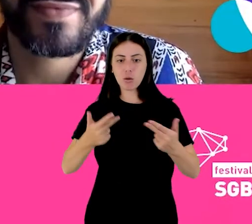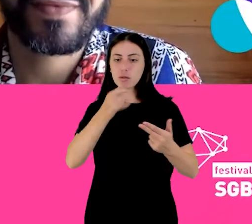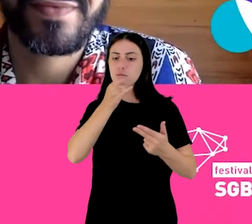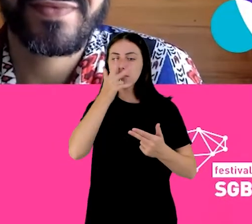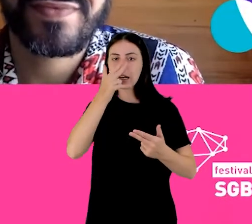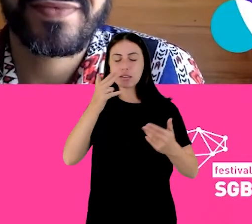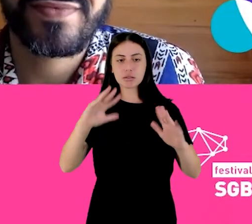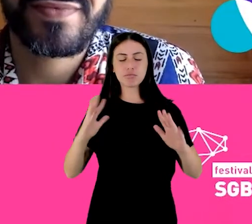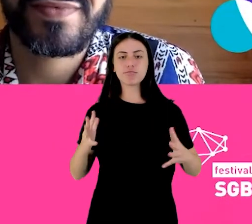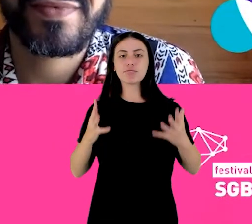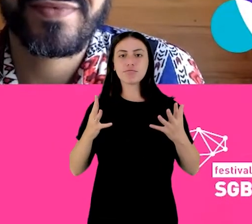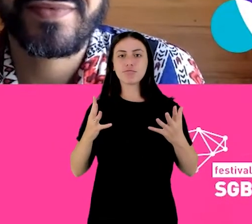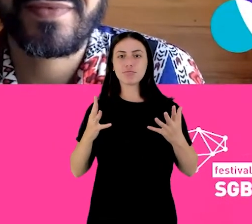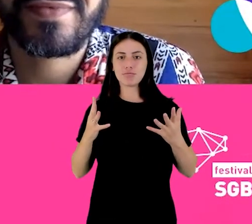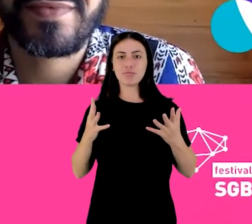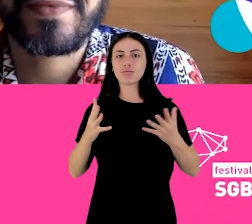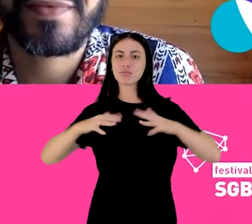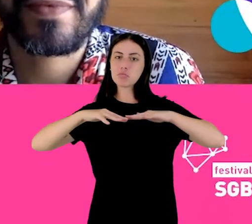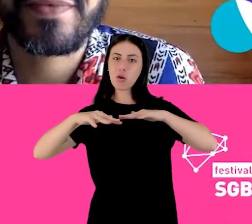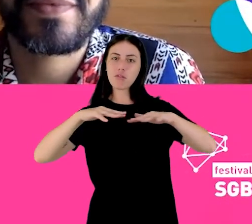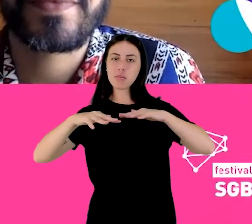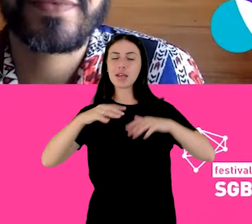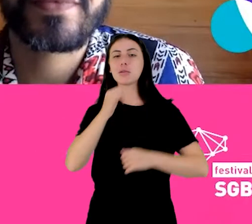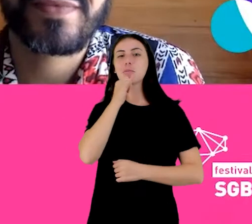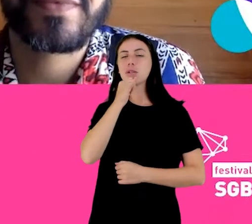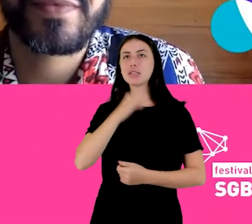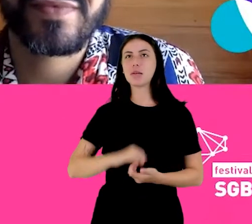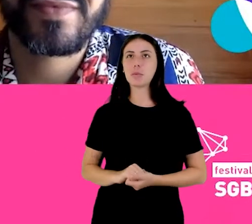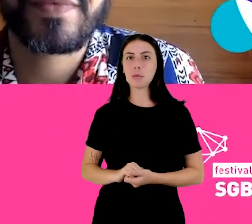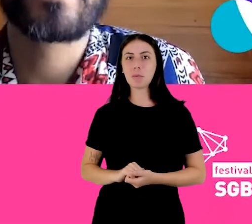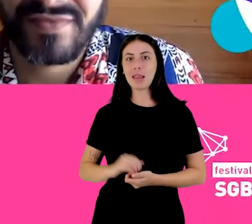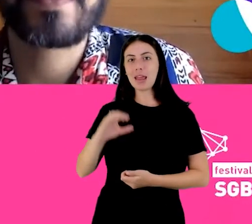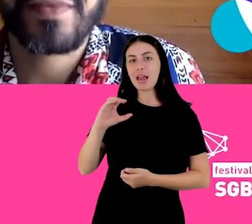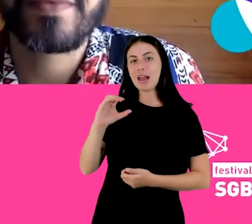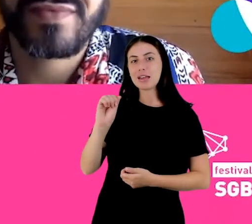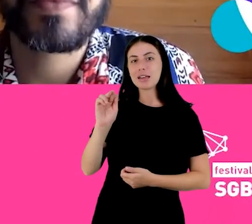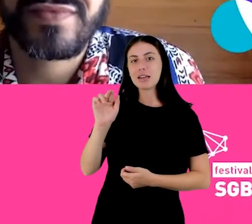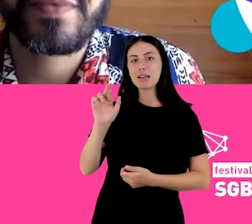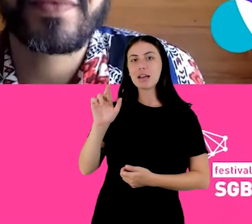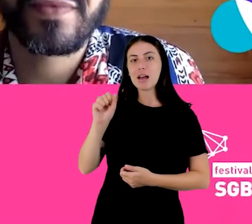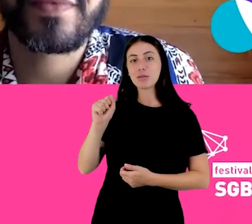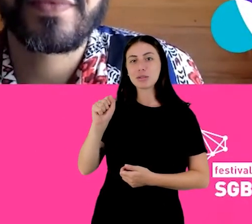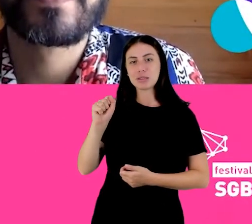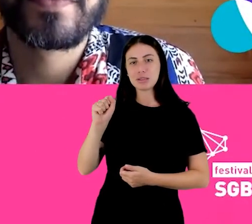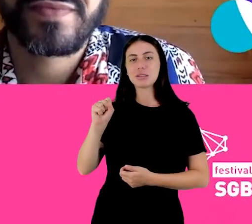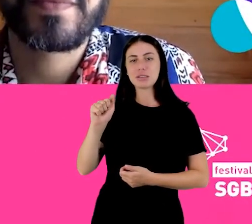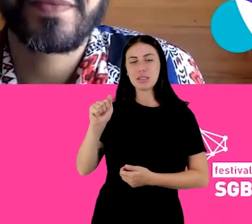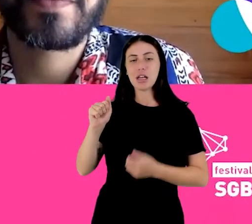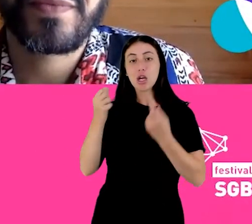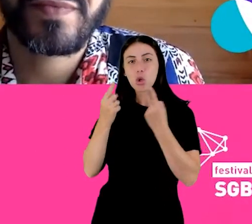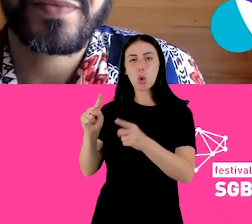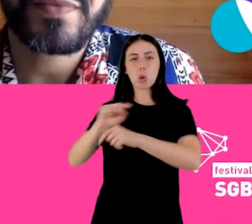uma motivação de vida, ou então são causas que movem a pessoa. Então, como eu falei, essa